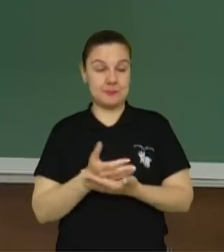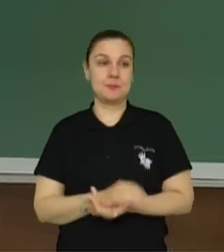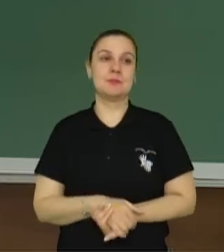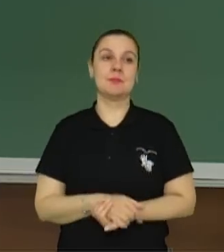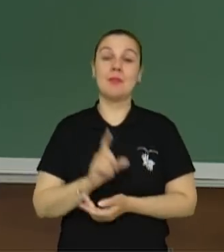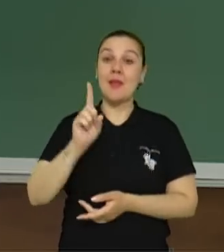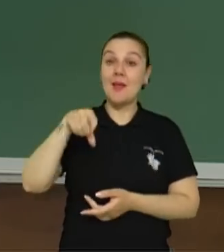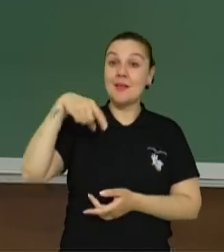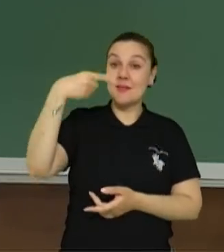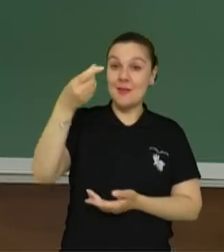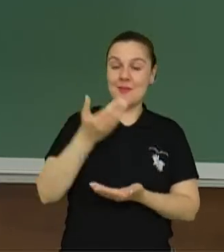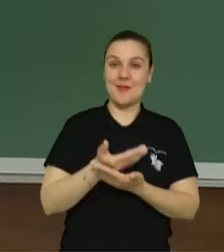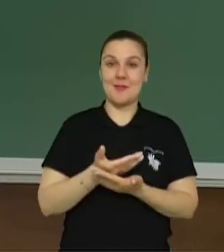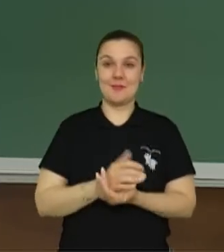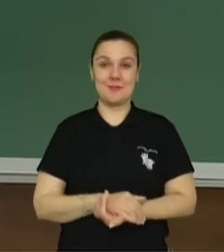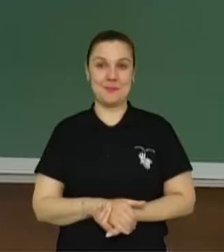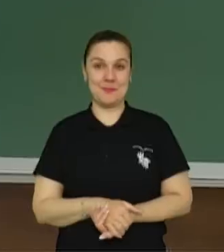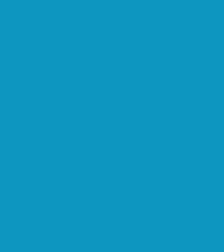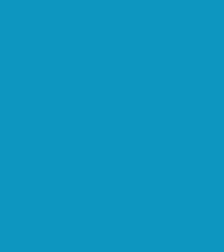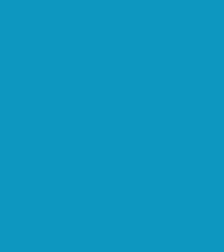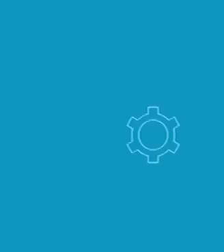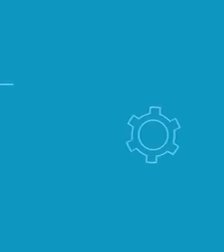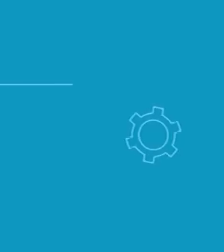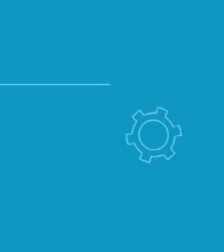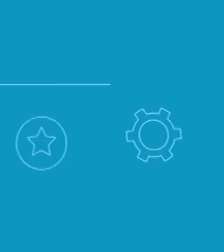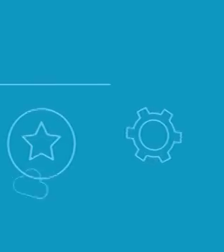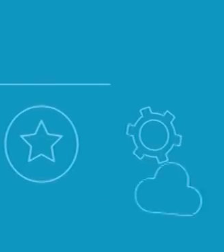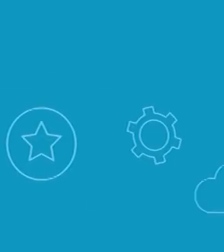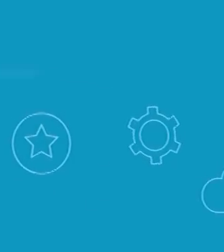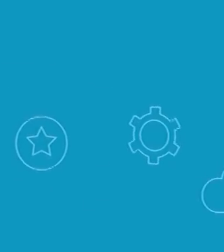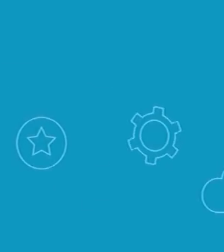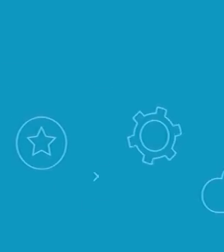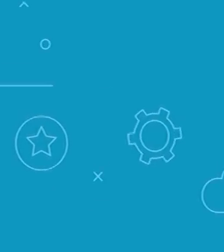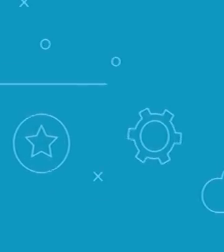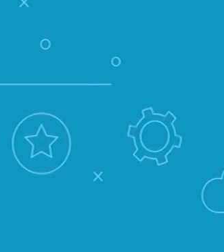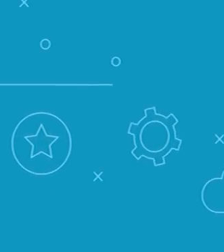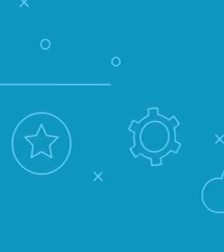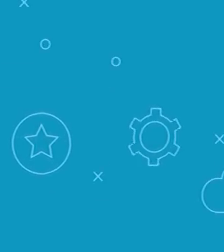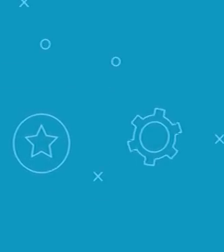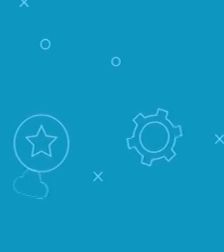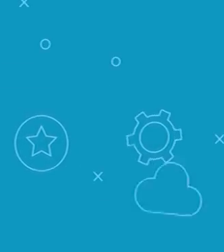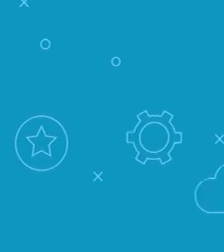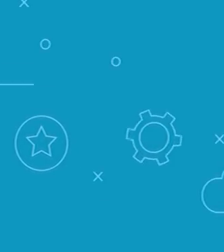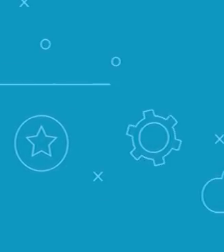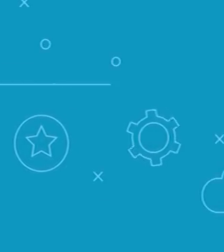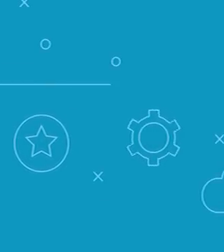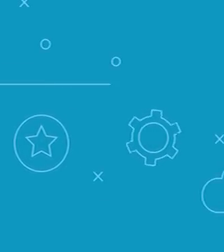aula e até a próxima.